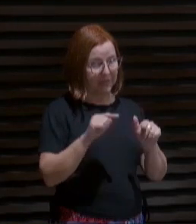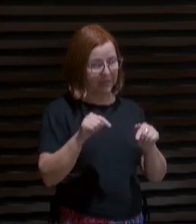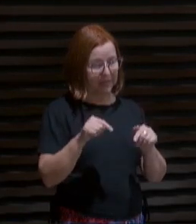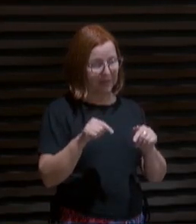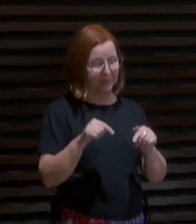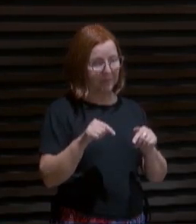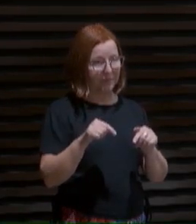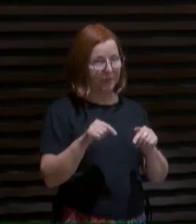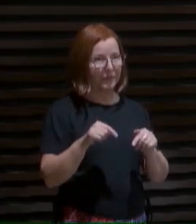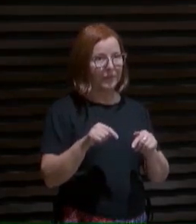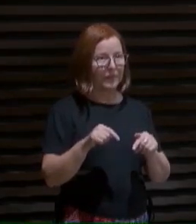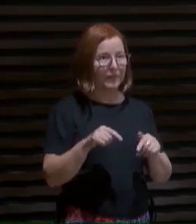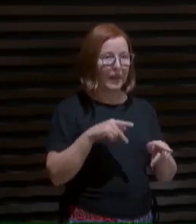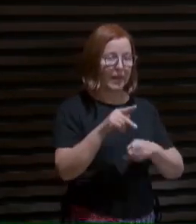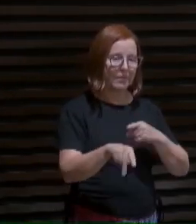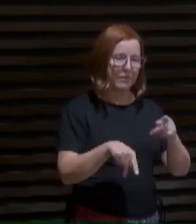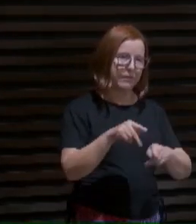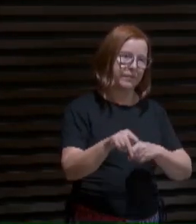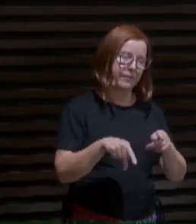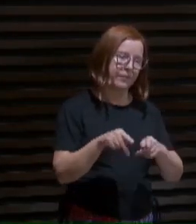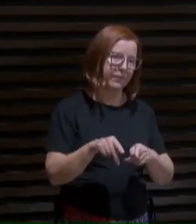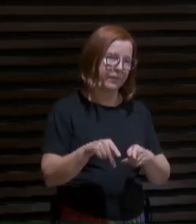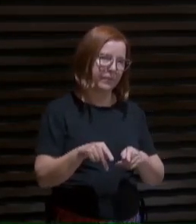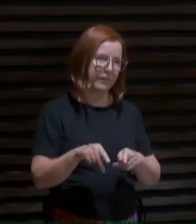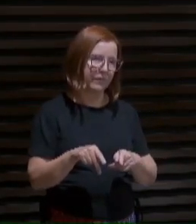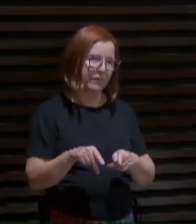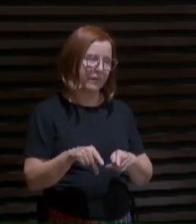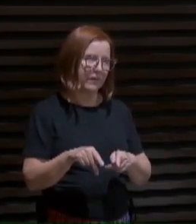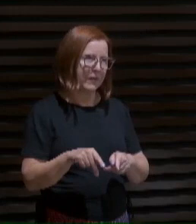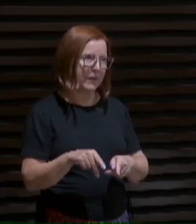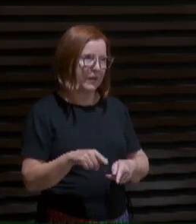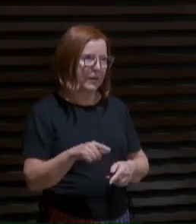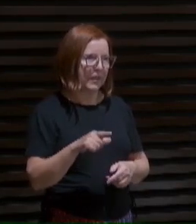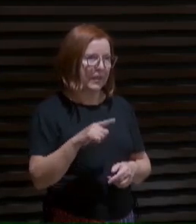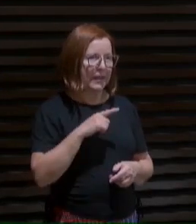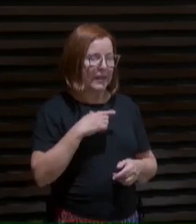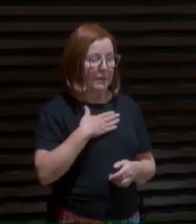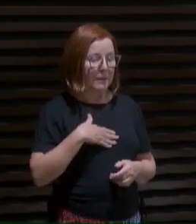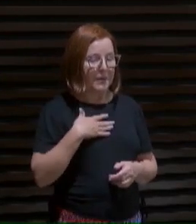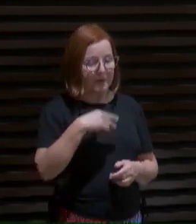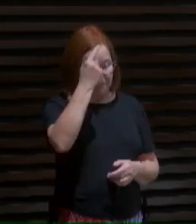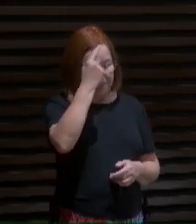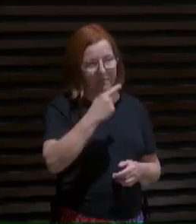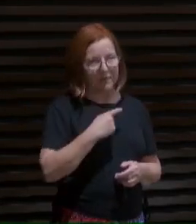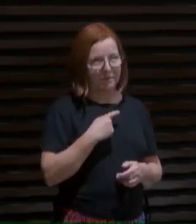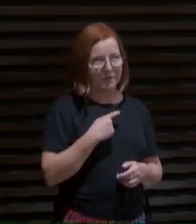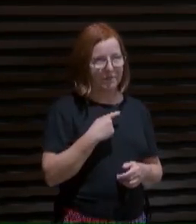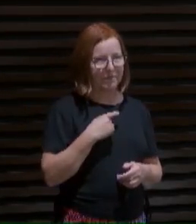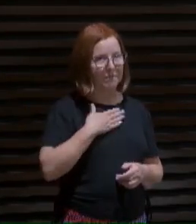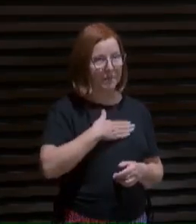Filautóis. Aqueles que se orgasmam por si próprio. O